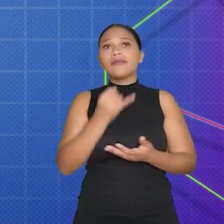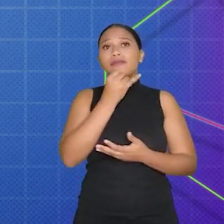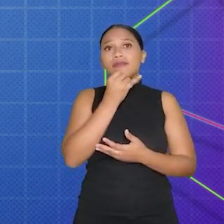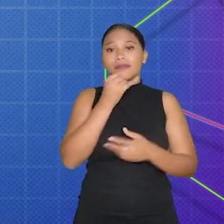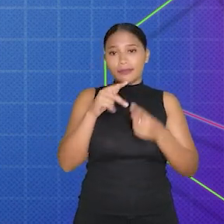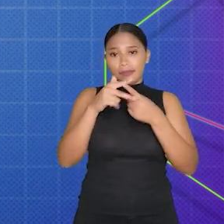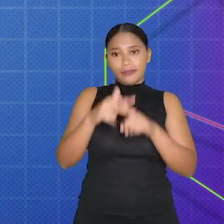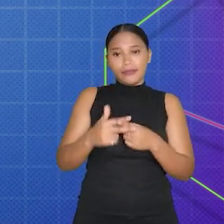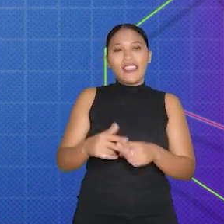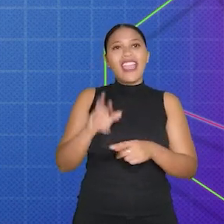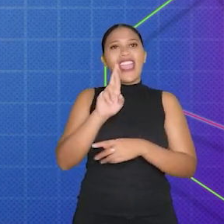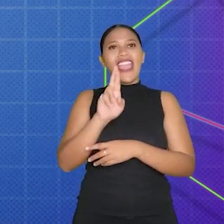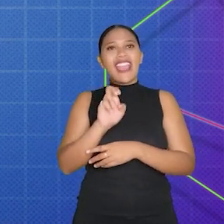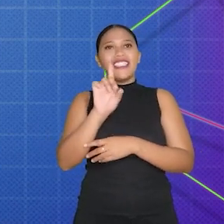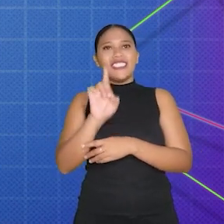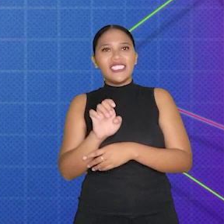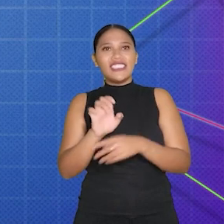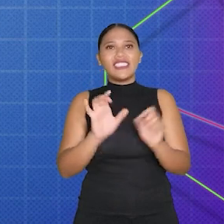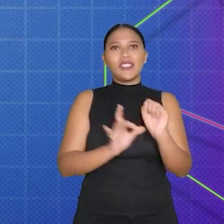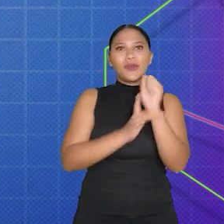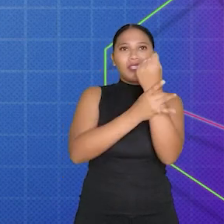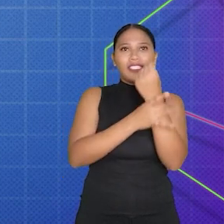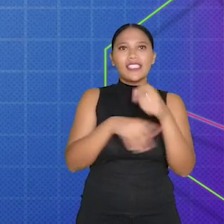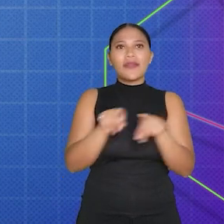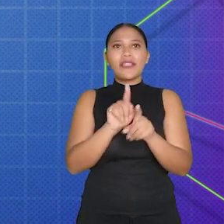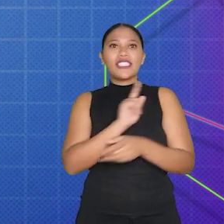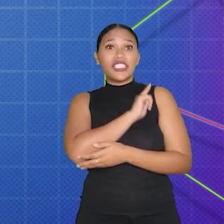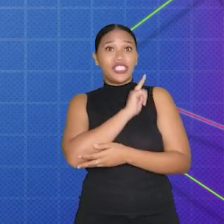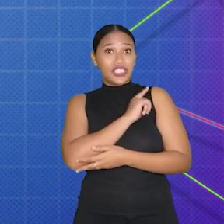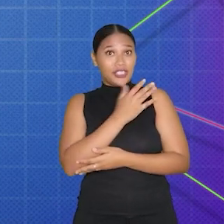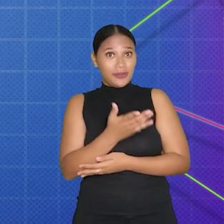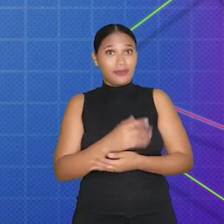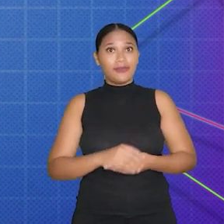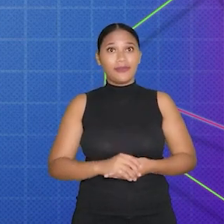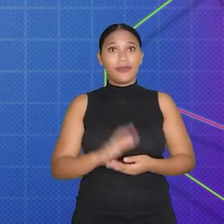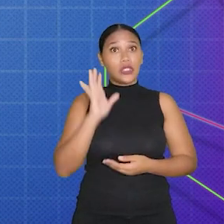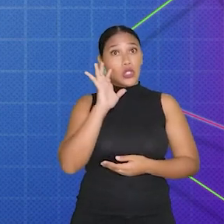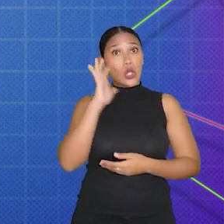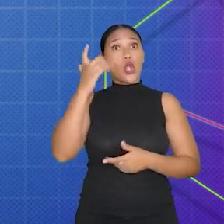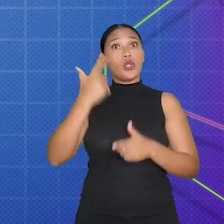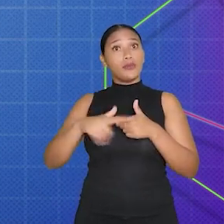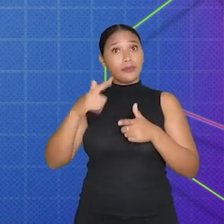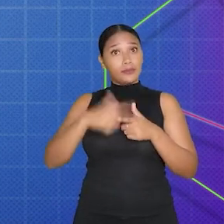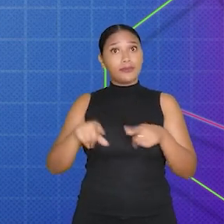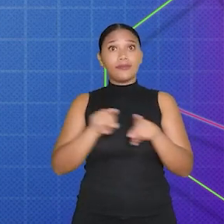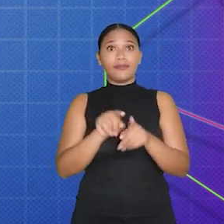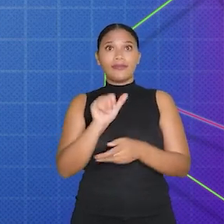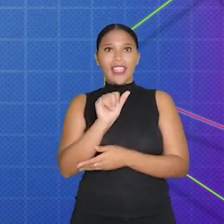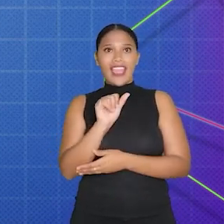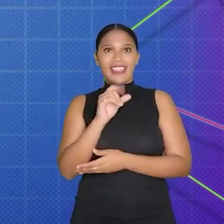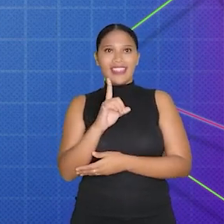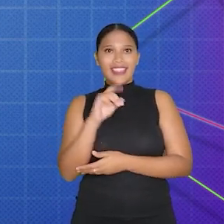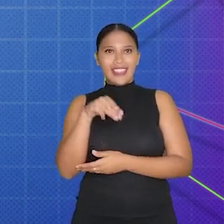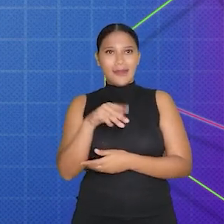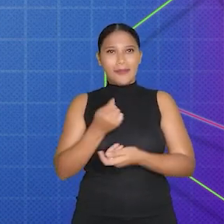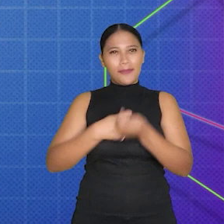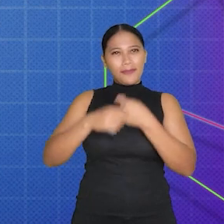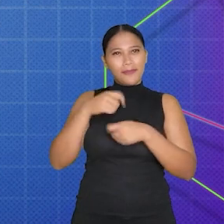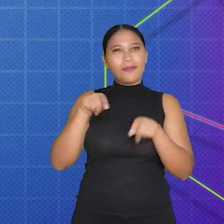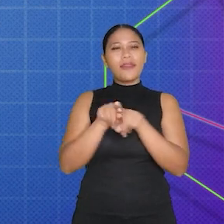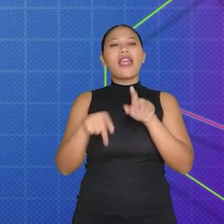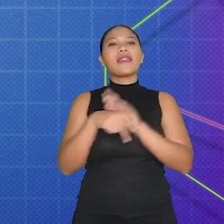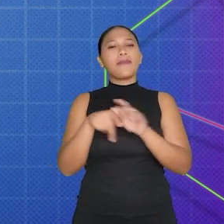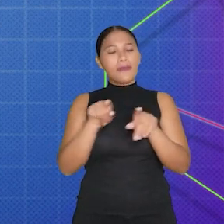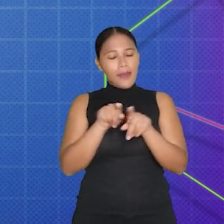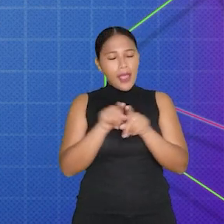sistema operacional, como configurações de rede, segurança e gerenciamento do dispositivo. Solução de problemas. Um